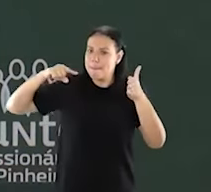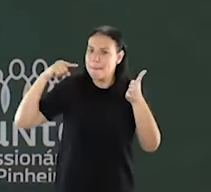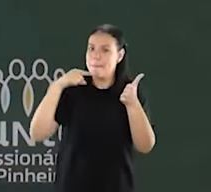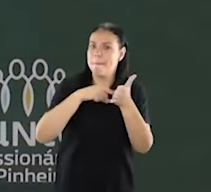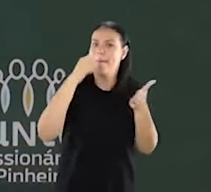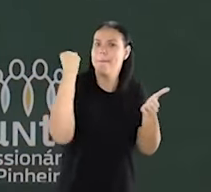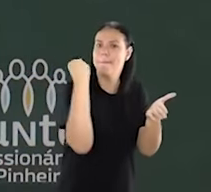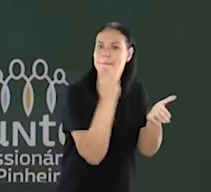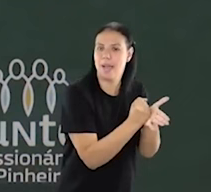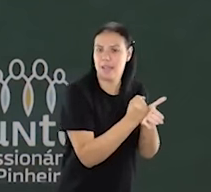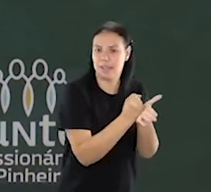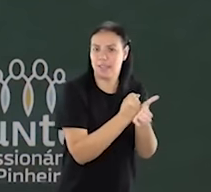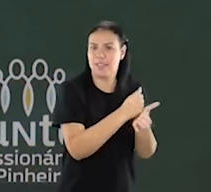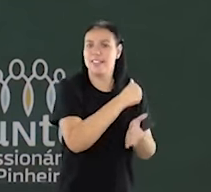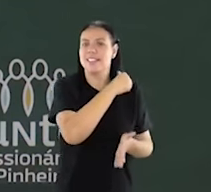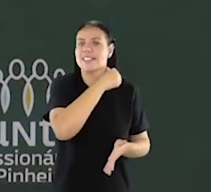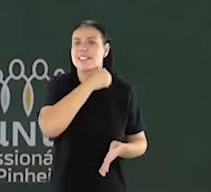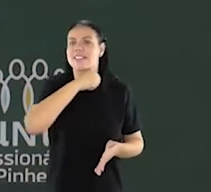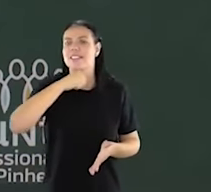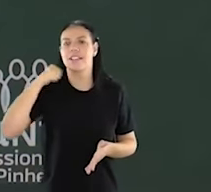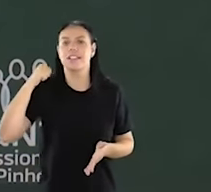sacrificial.